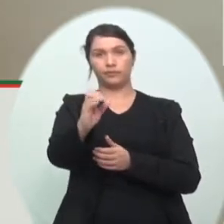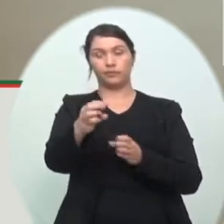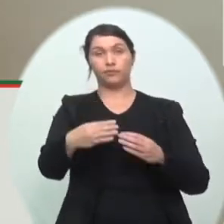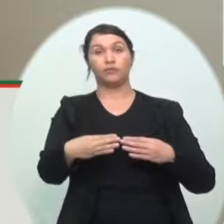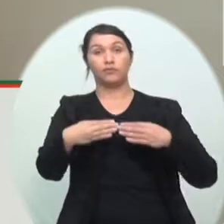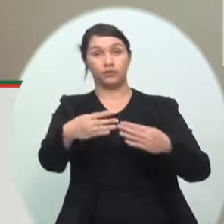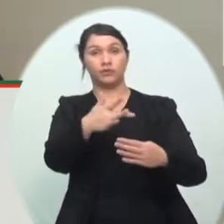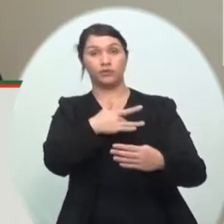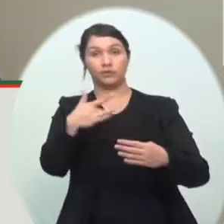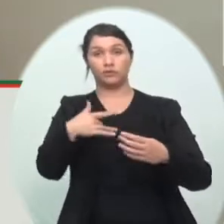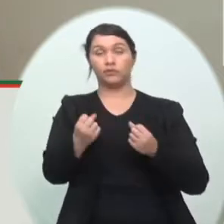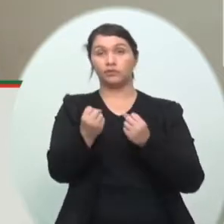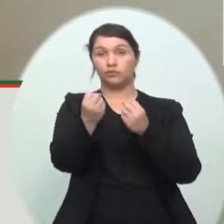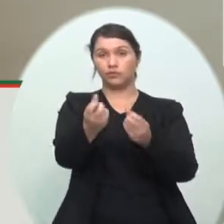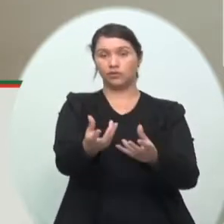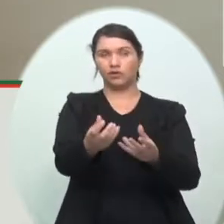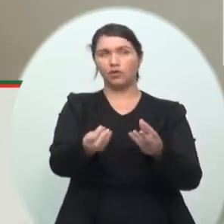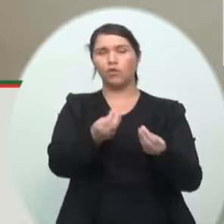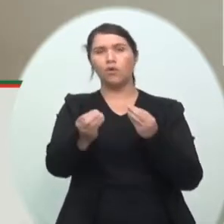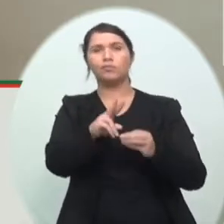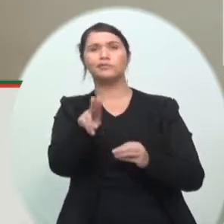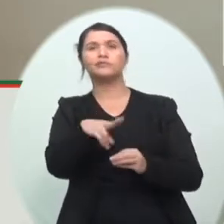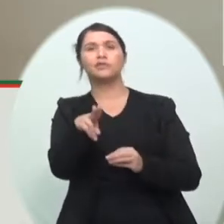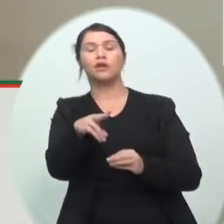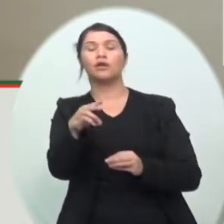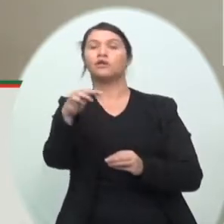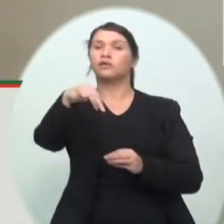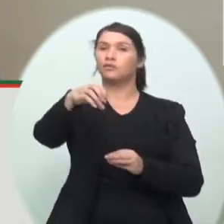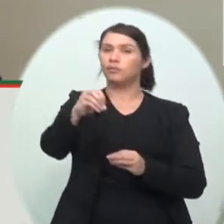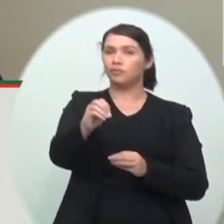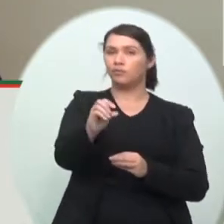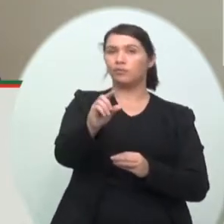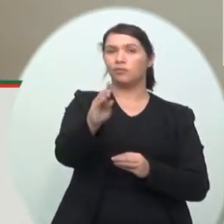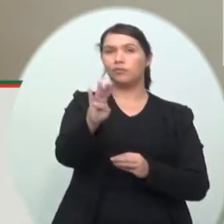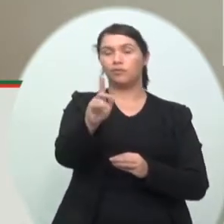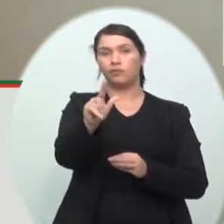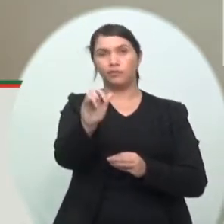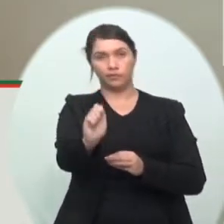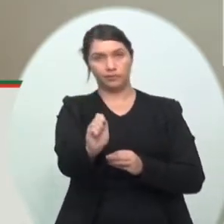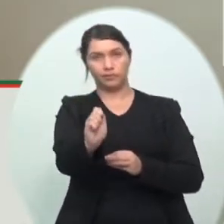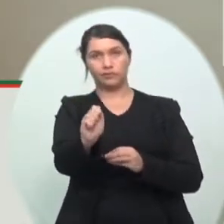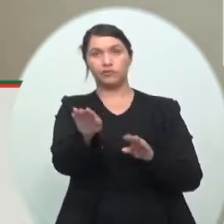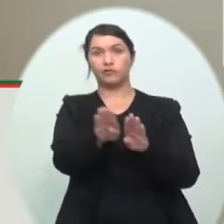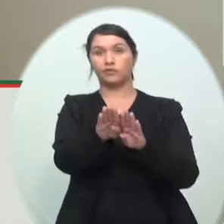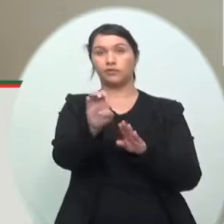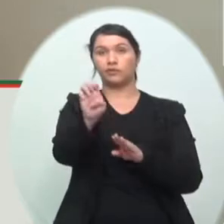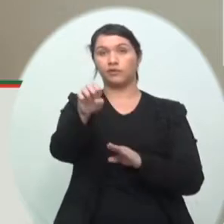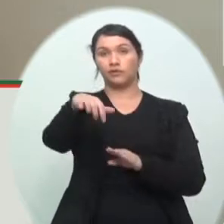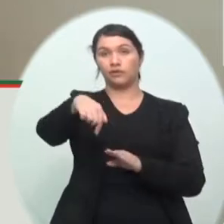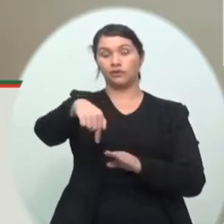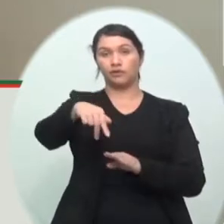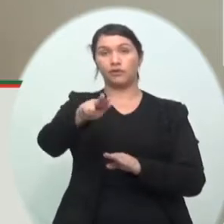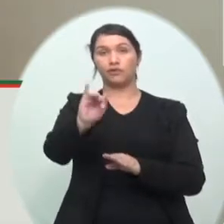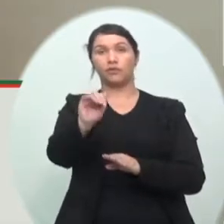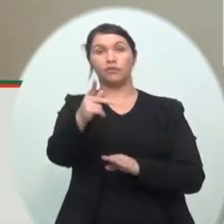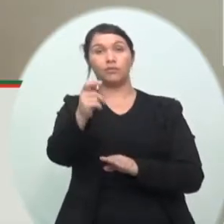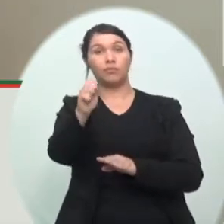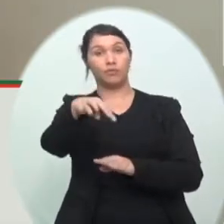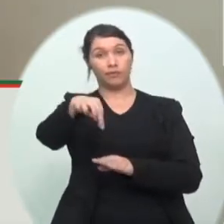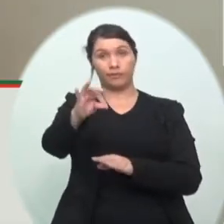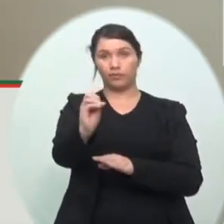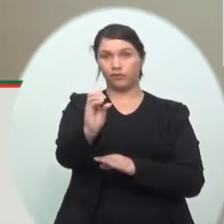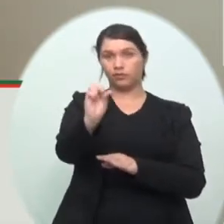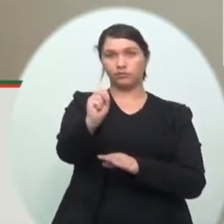Saúde será aplicado em mobília e equipamentos, despesas de custeio de equipes,